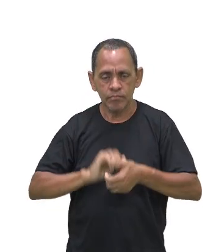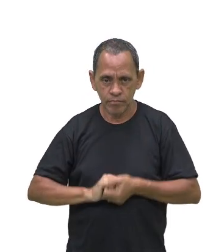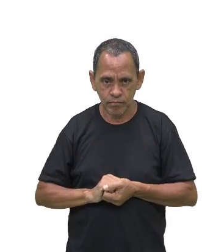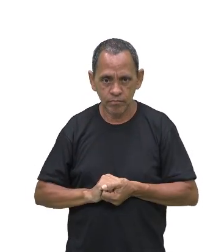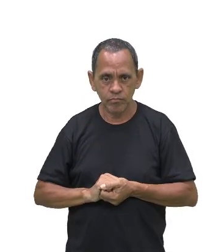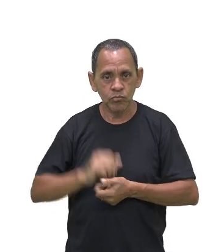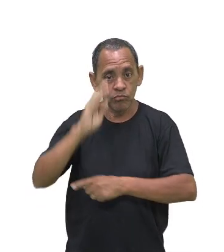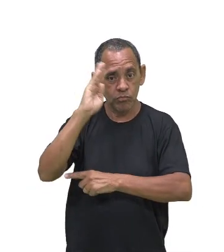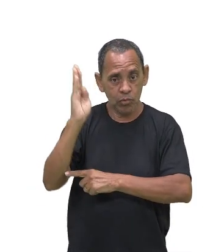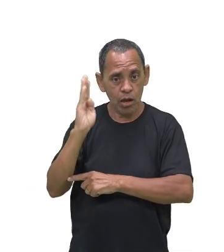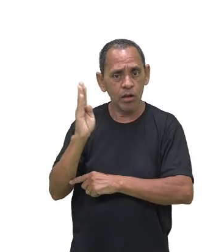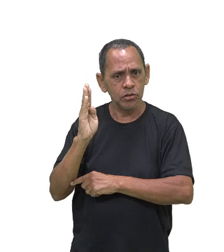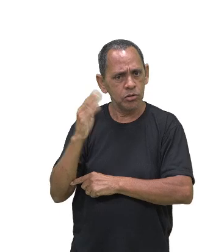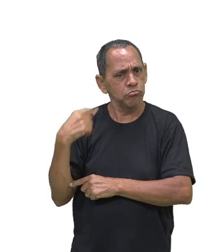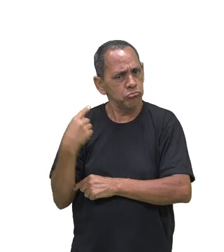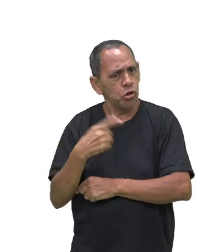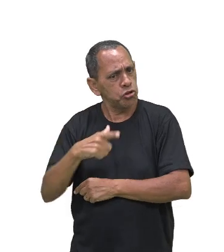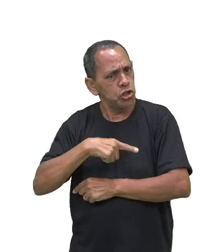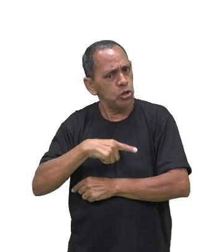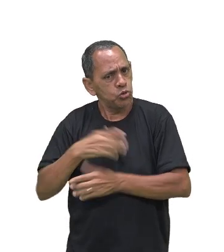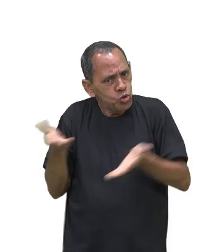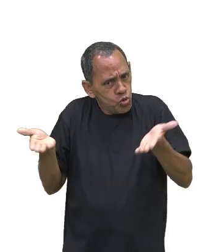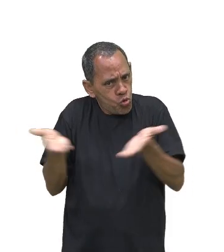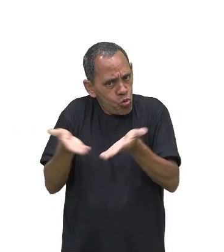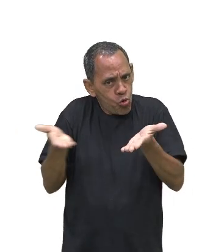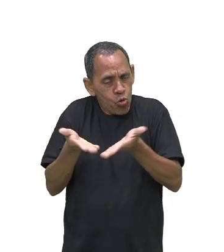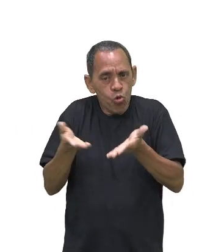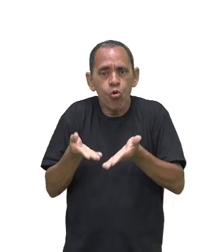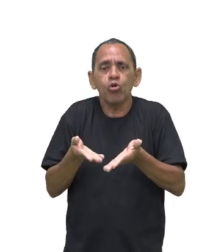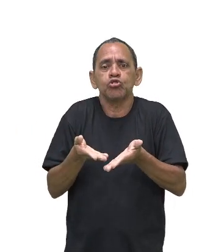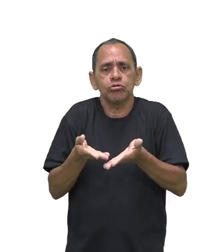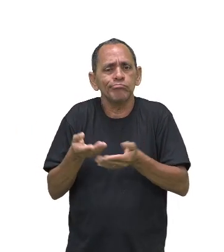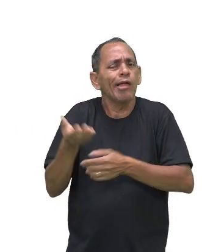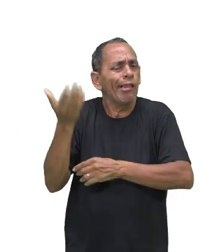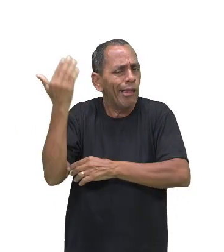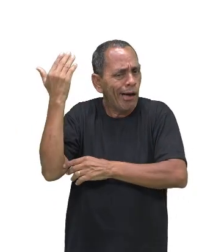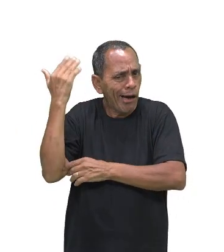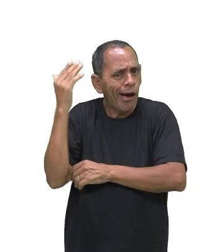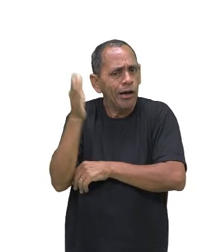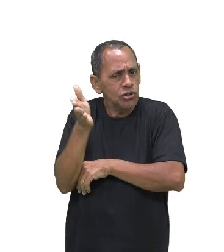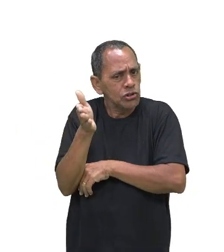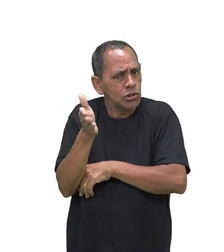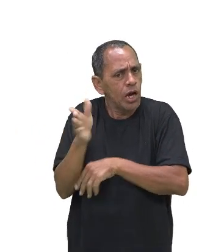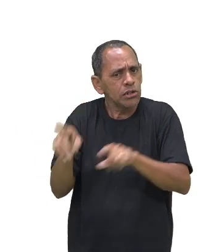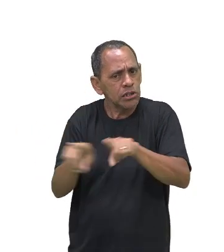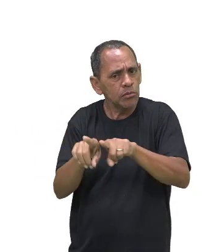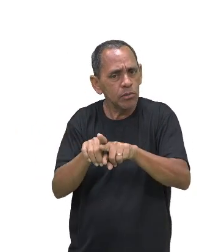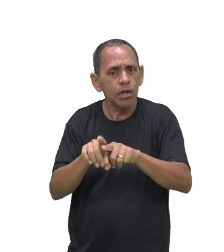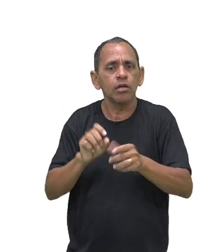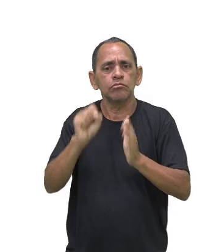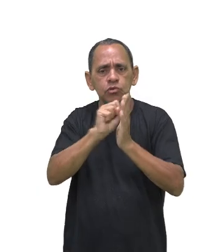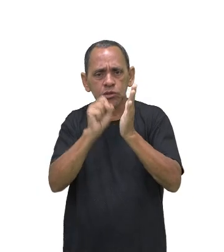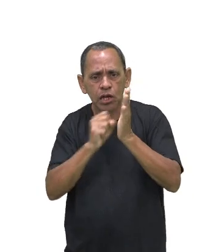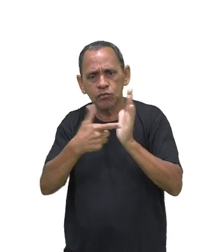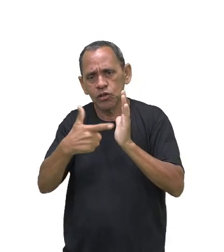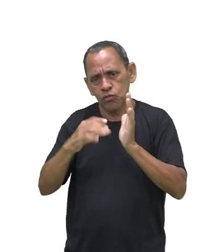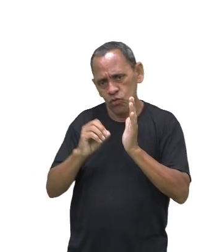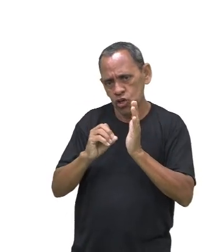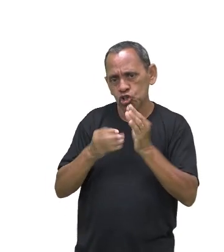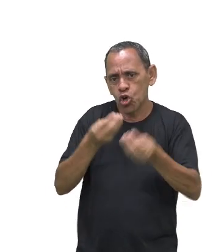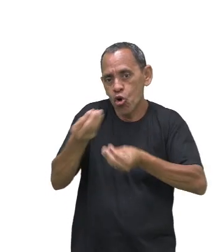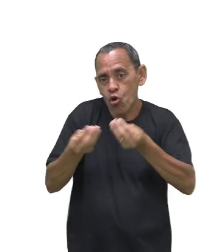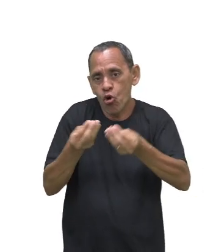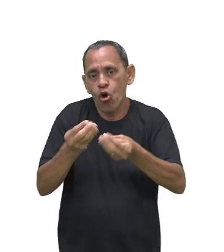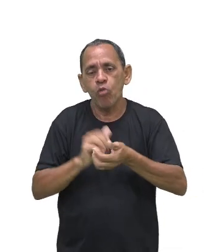o Brasil que nós temos hoje e que ele teve também lá no século XX, ele se define pelo